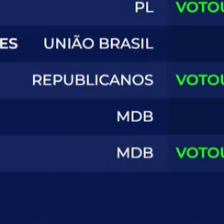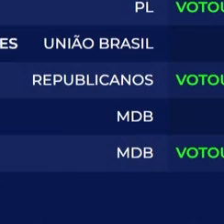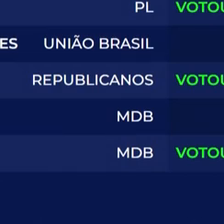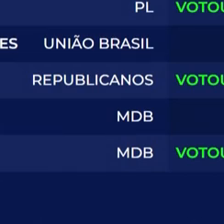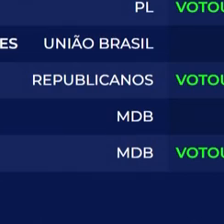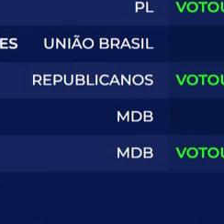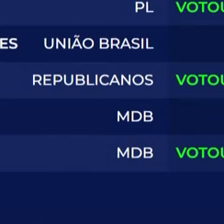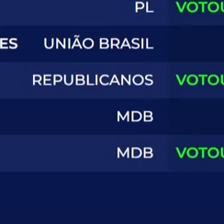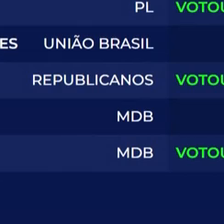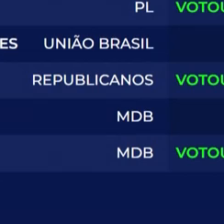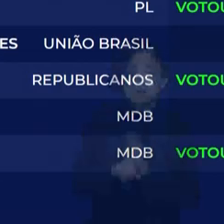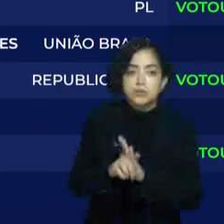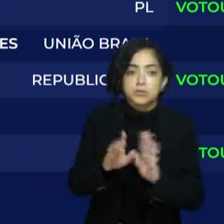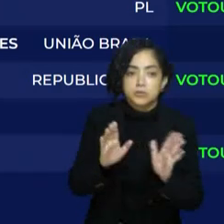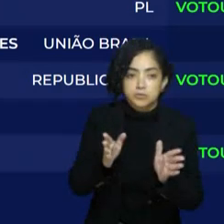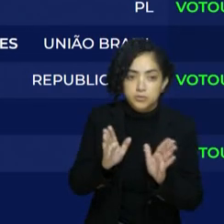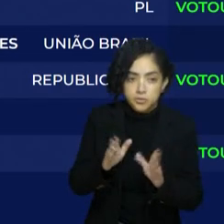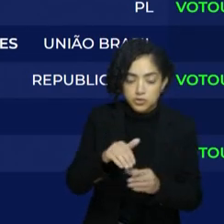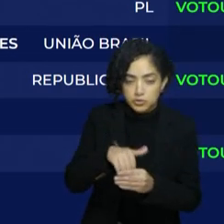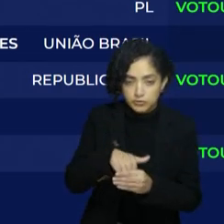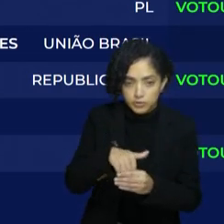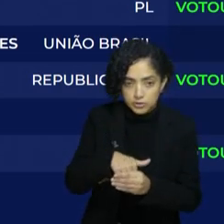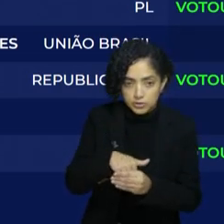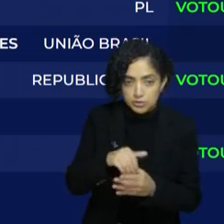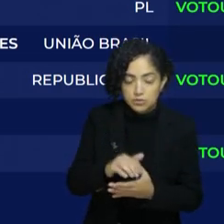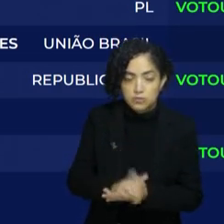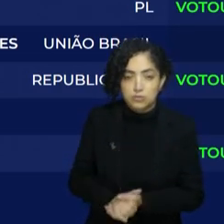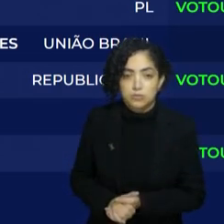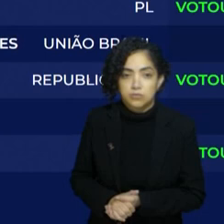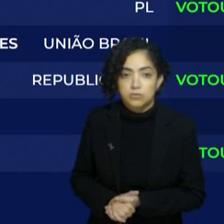Consulto, senhores deputados, se todos exercerem seu direito de voto.